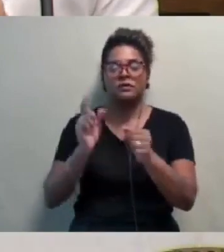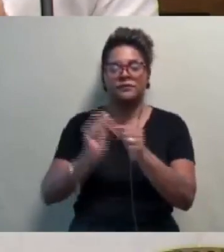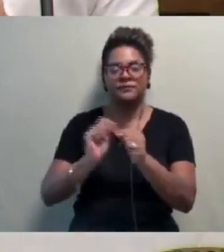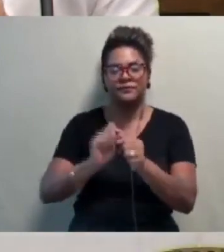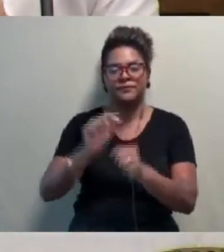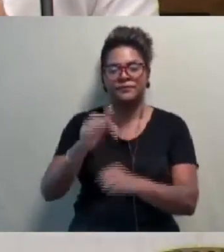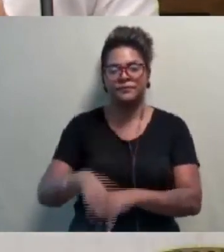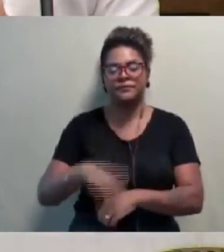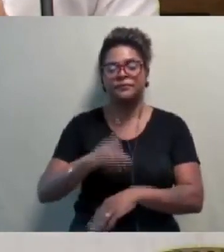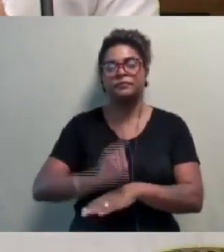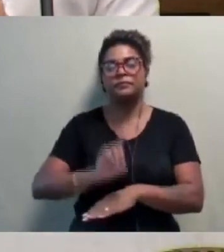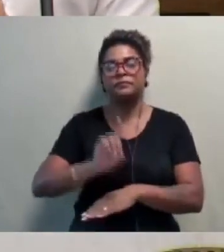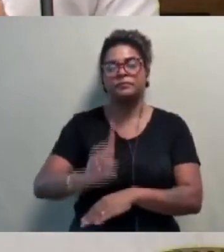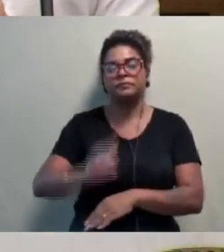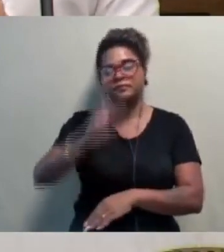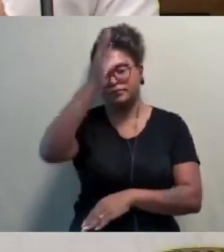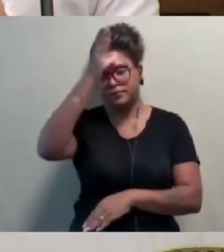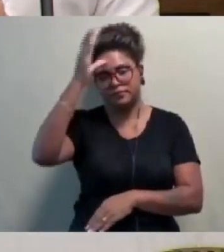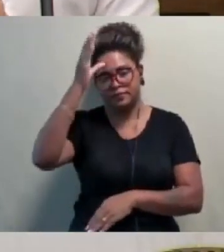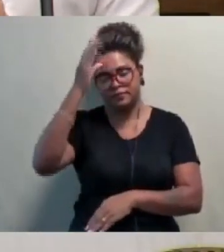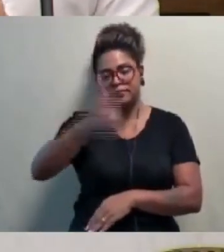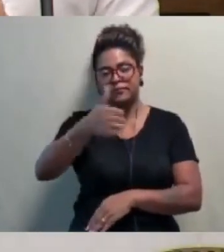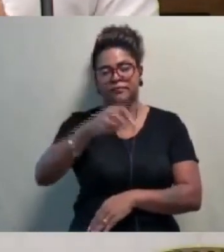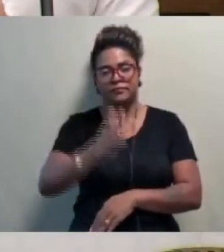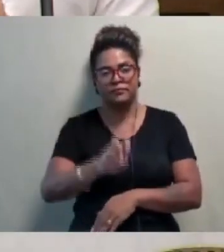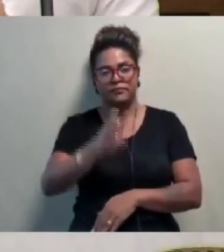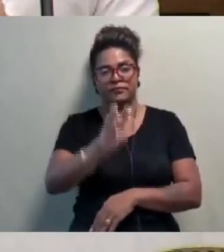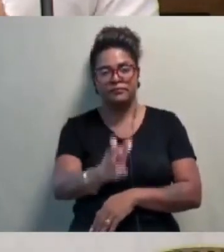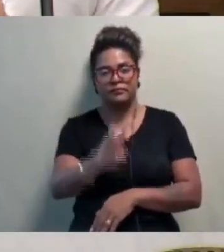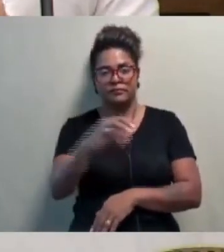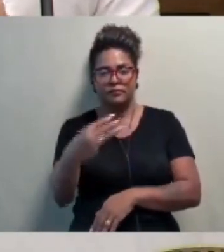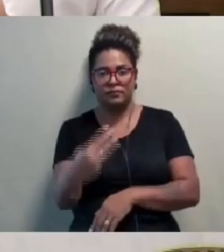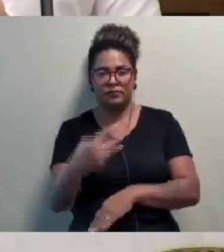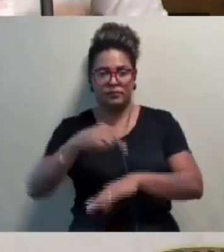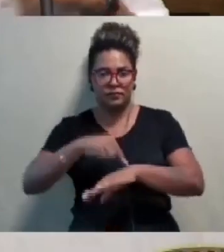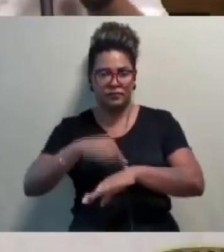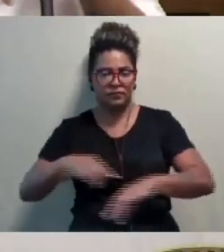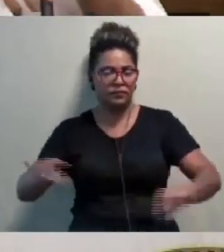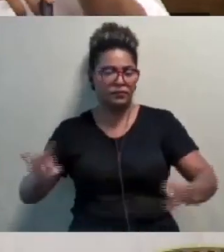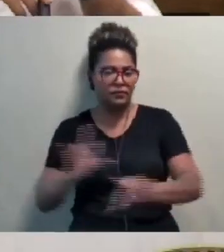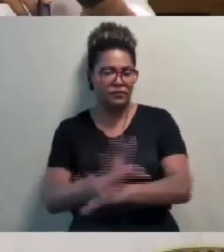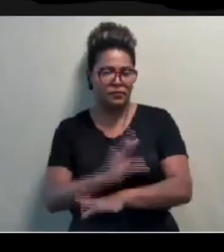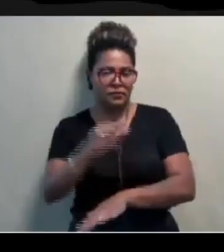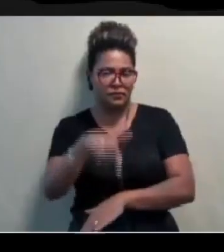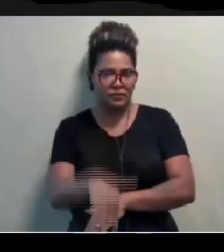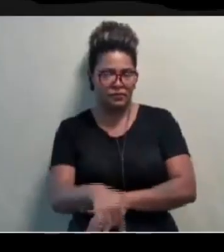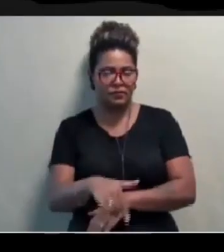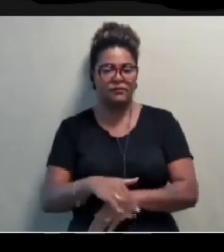Horizonte. 15 horas e 53 minutos, está encerrada a sessão.